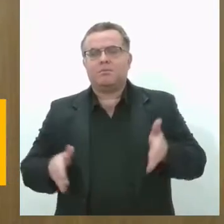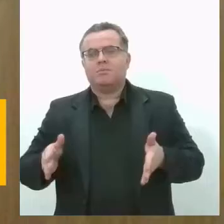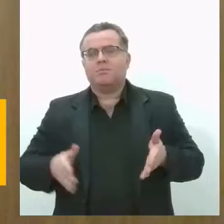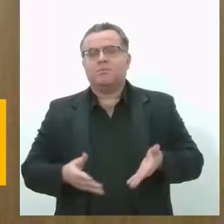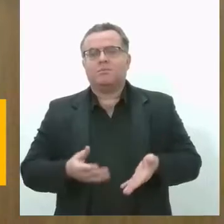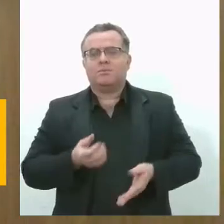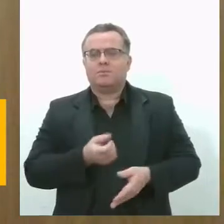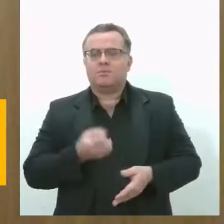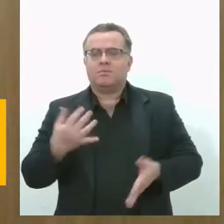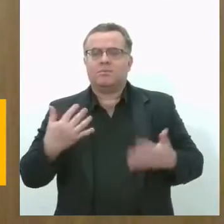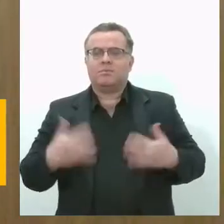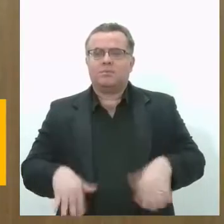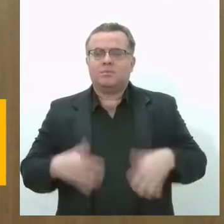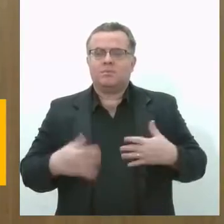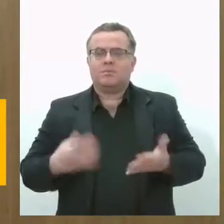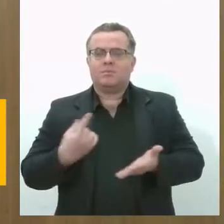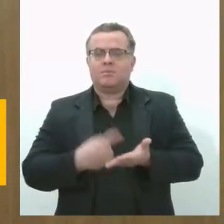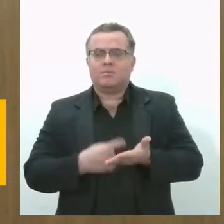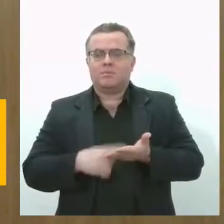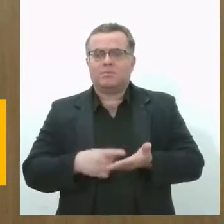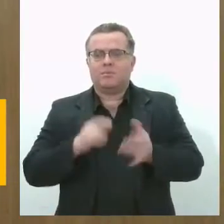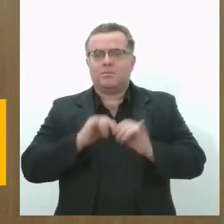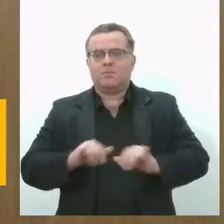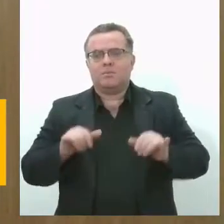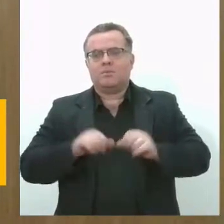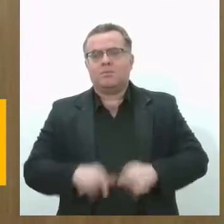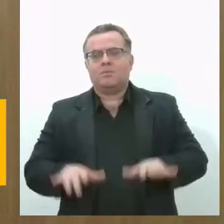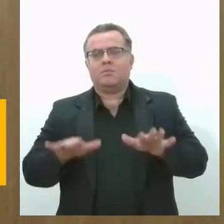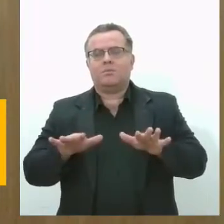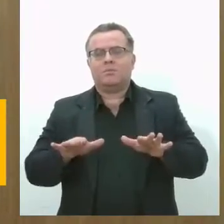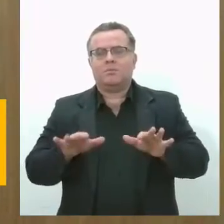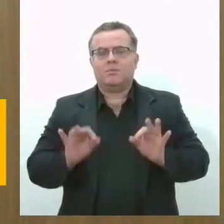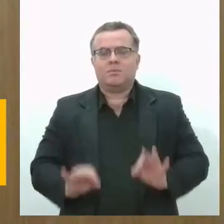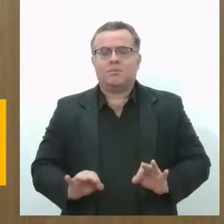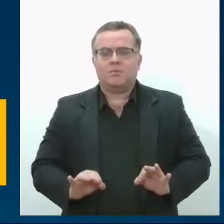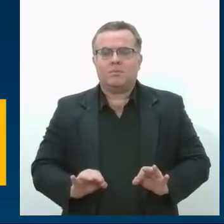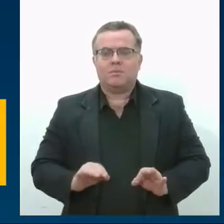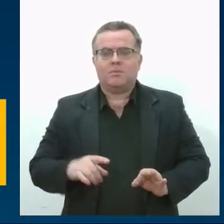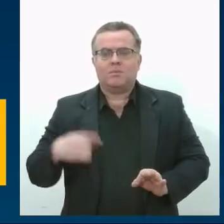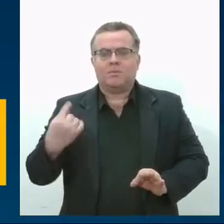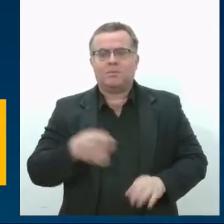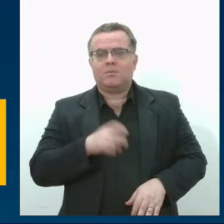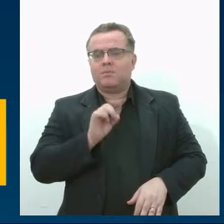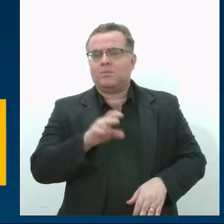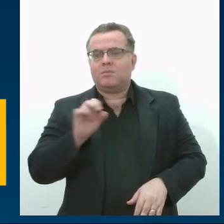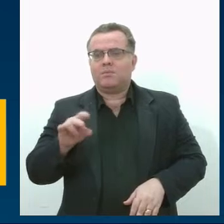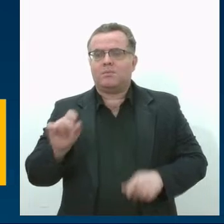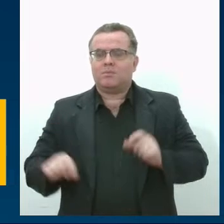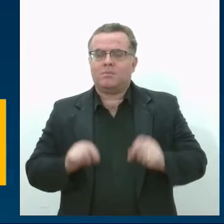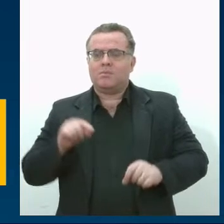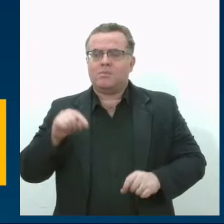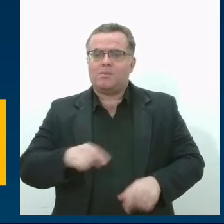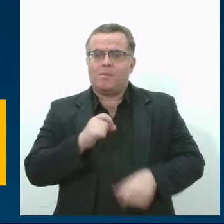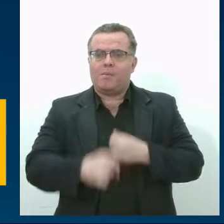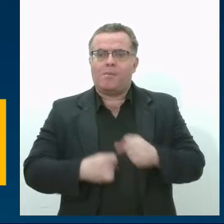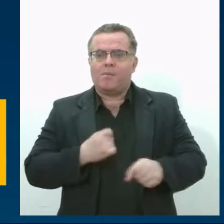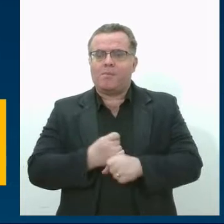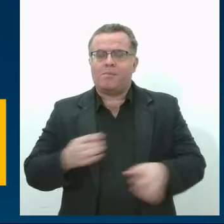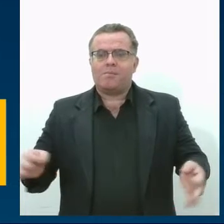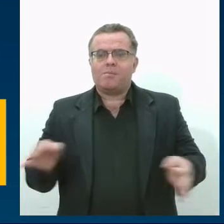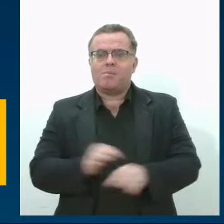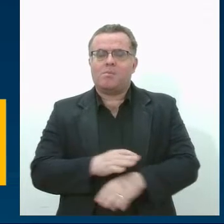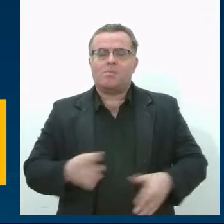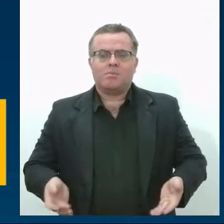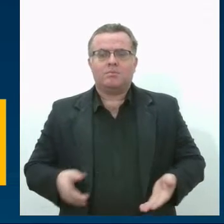a essa proliferação? Olha, o que a gente tem visto é que esse ano é um ano bem atípico,